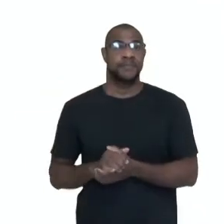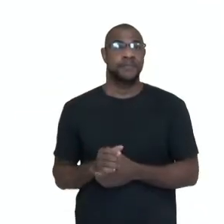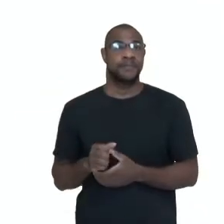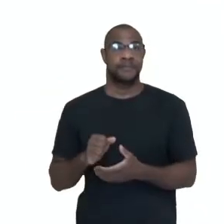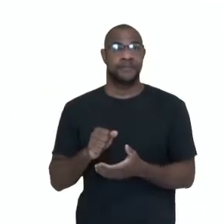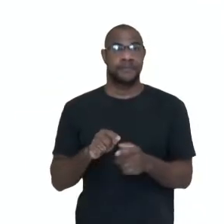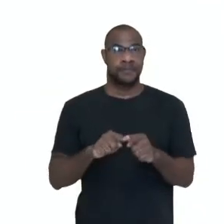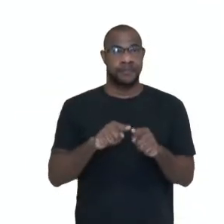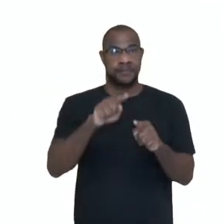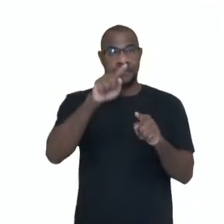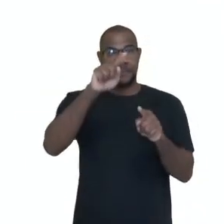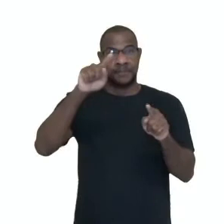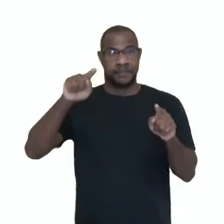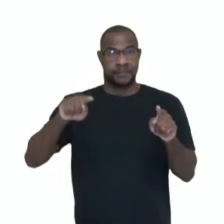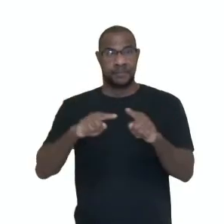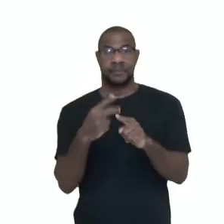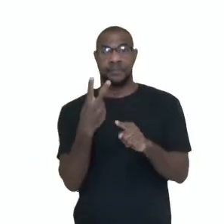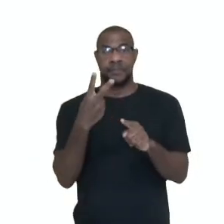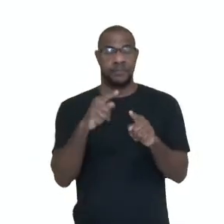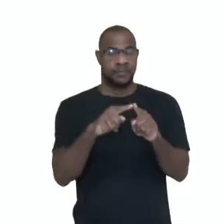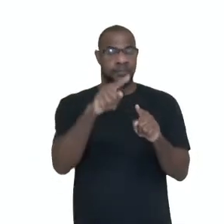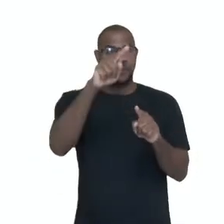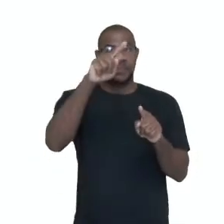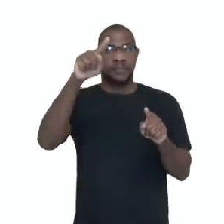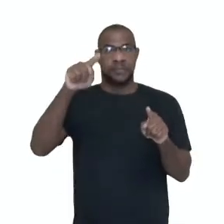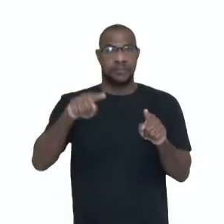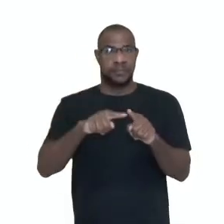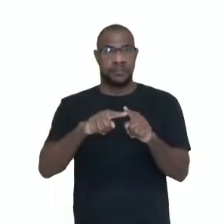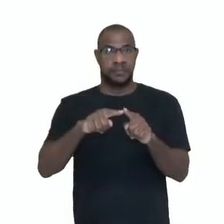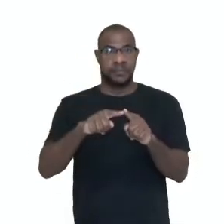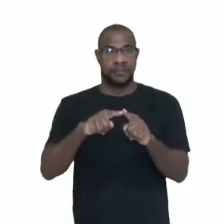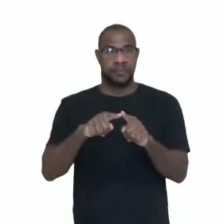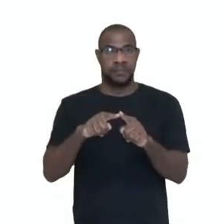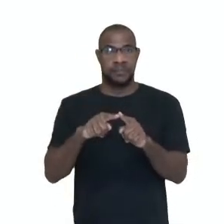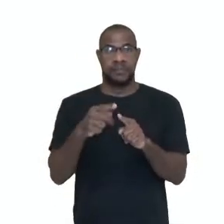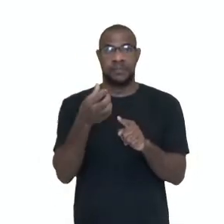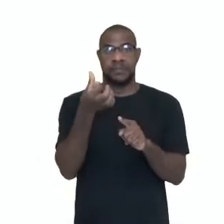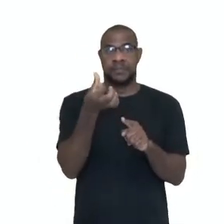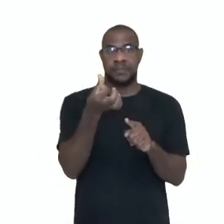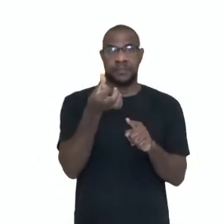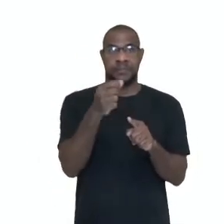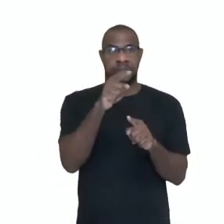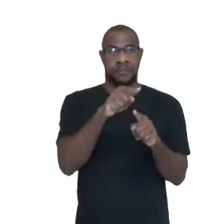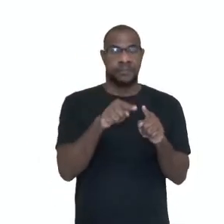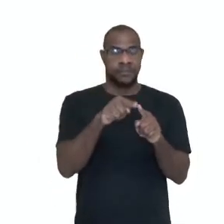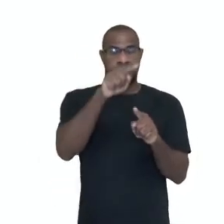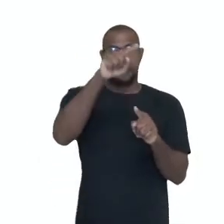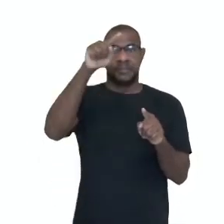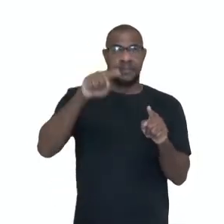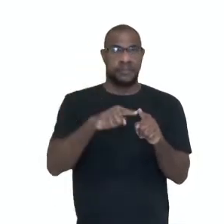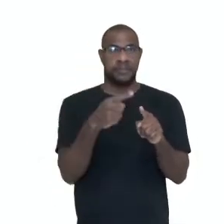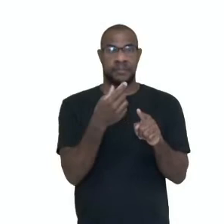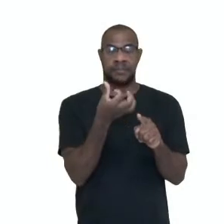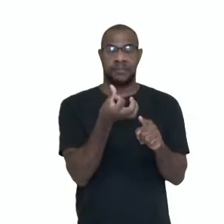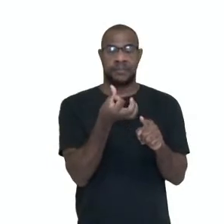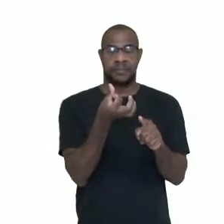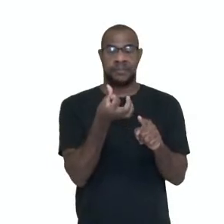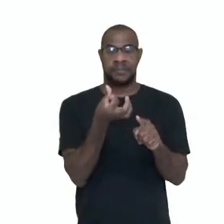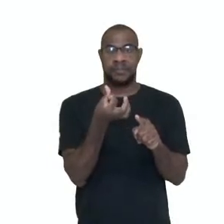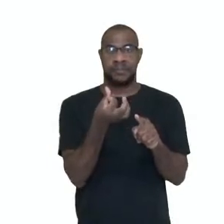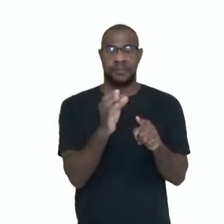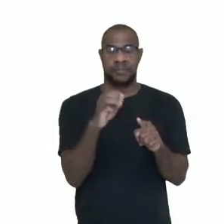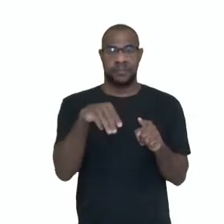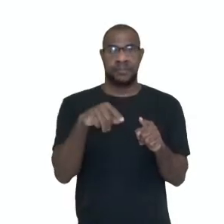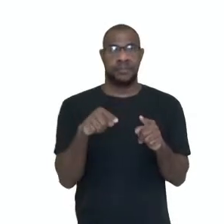é formada por 2 quadrados de lado 6 centímetros. Os quadrados estão aqui em cor de rosa.